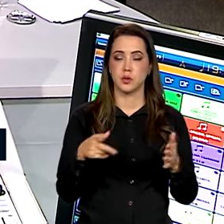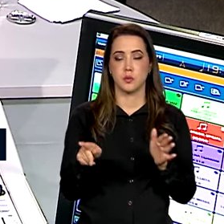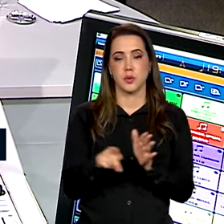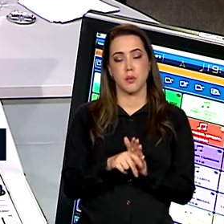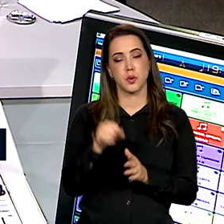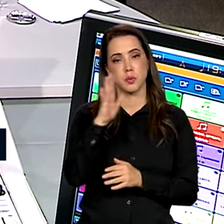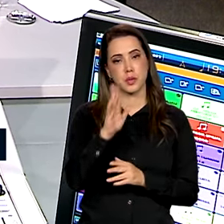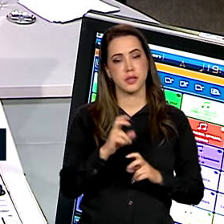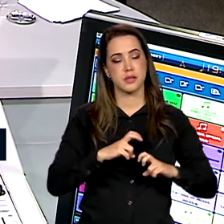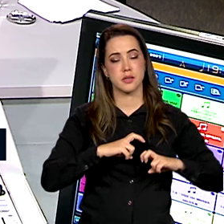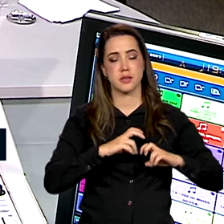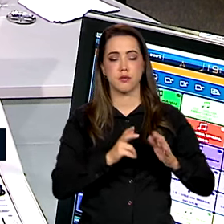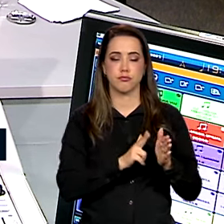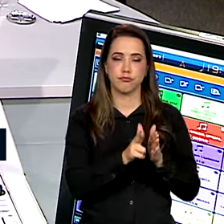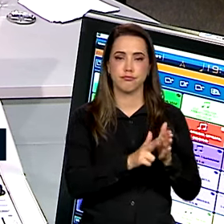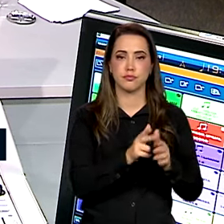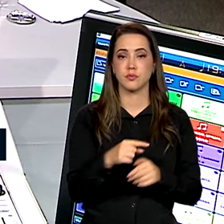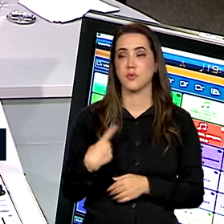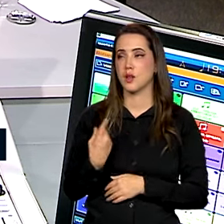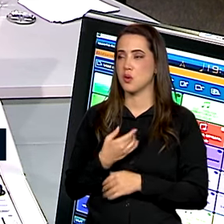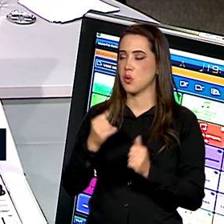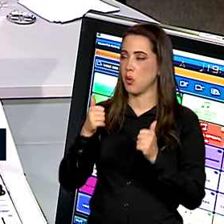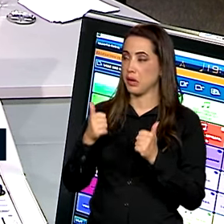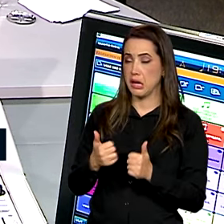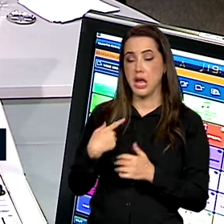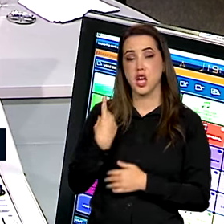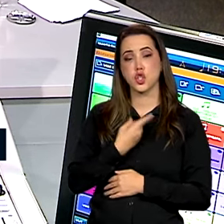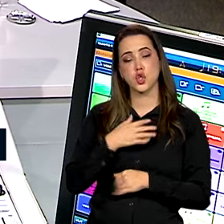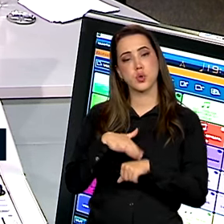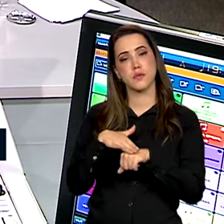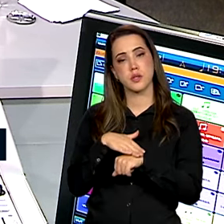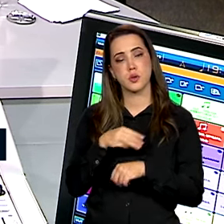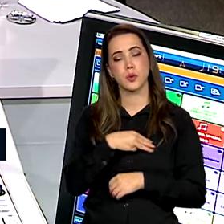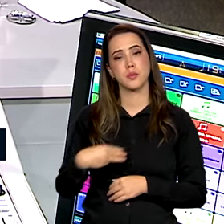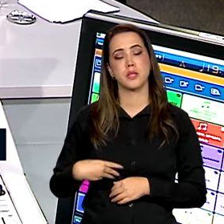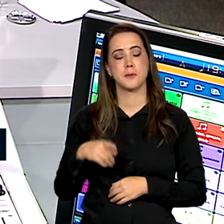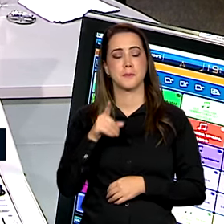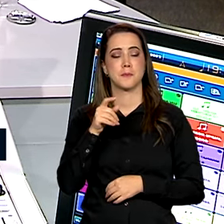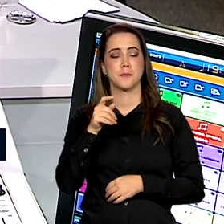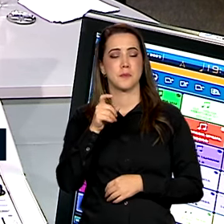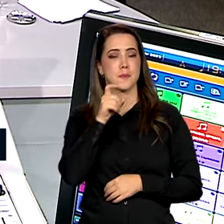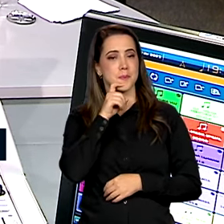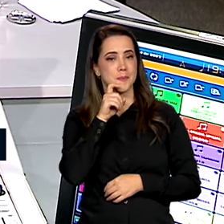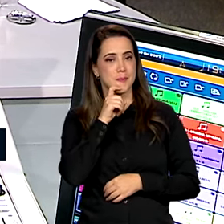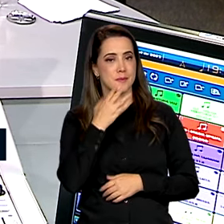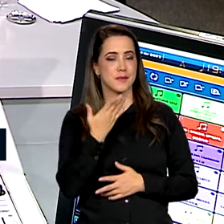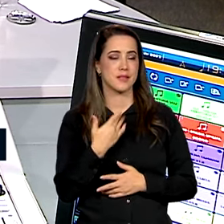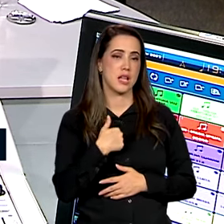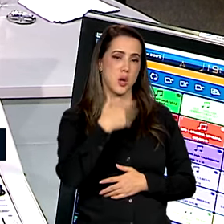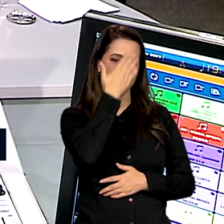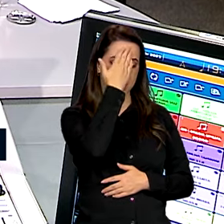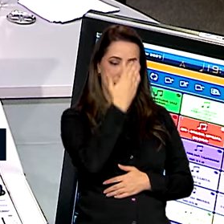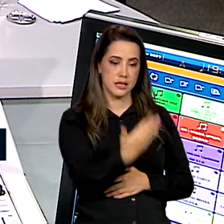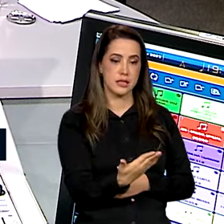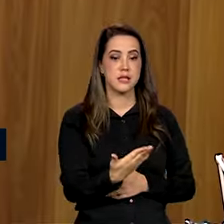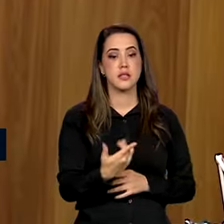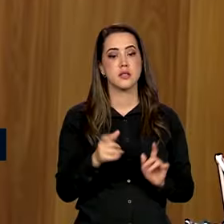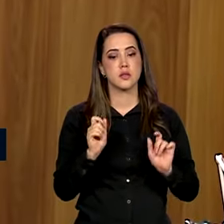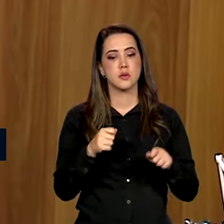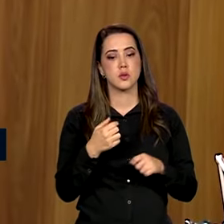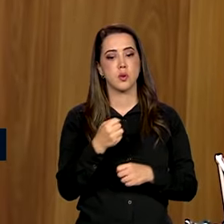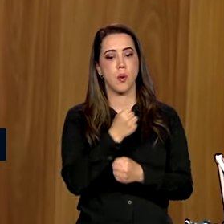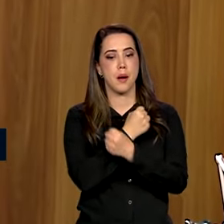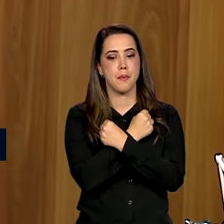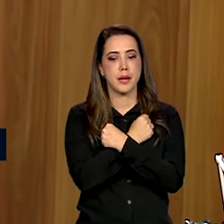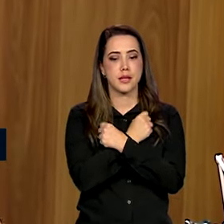conversamos com o Ministro dos Transportes Renan filho Ministro muito obrigada pela sua participação aqui na voz do Brasil Eu que agradeço queria aproveitar para mandar